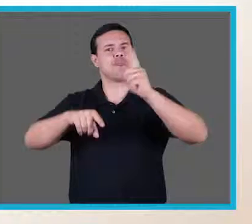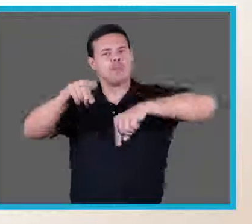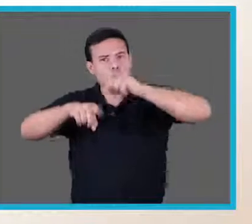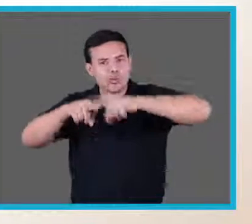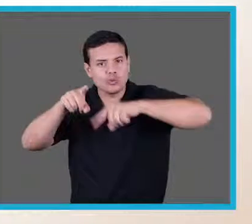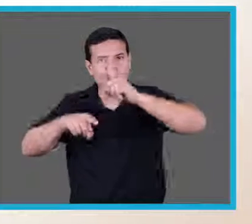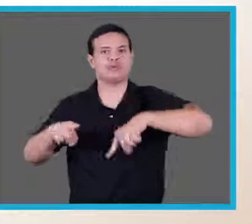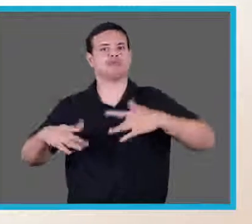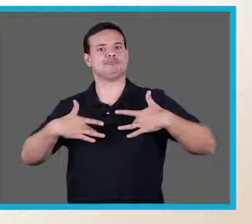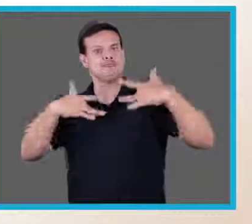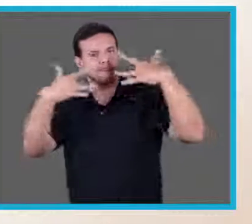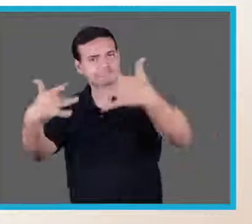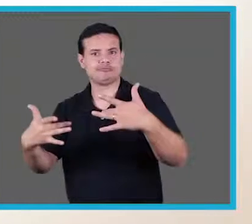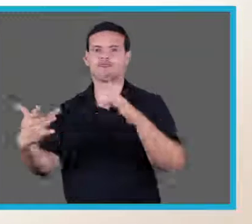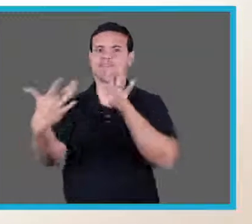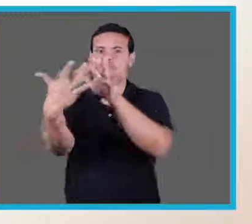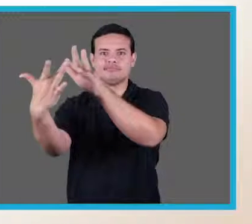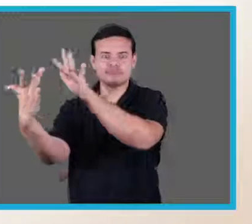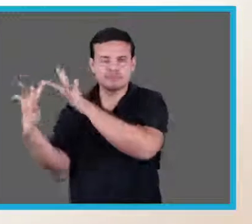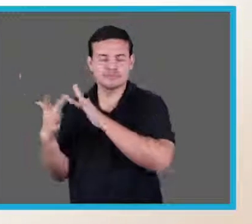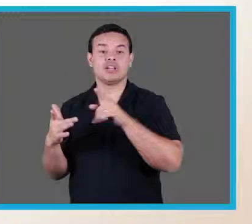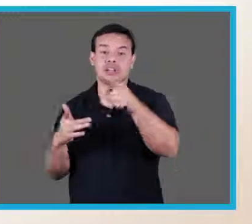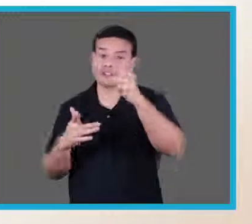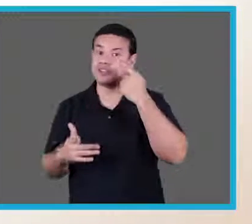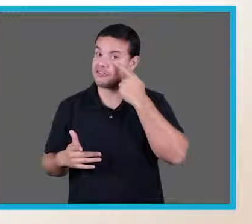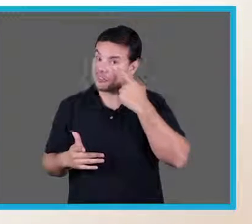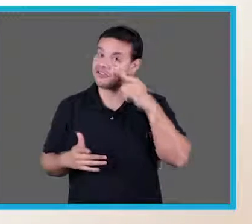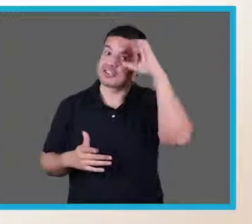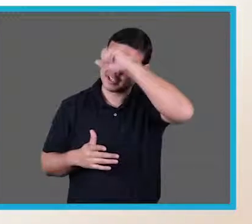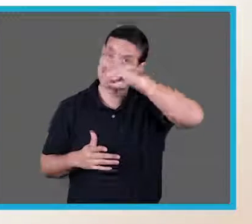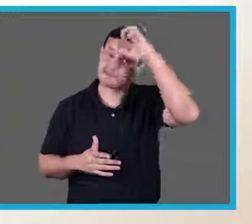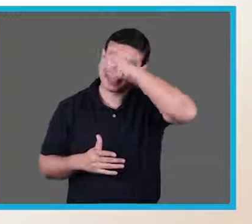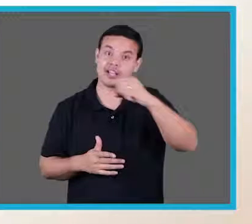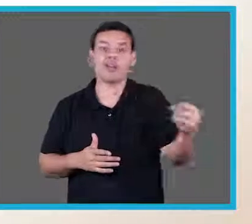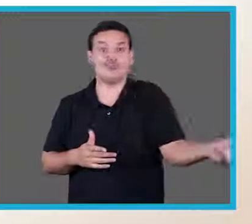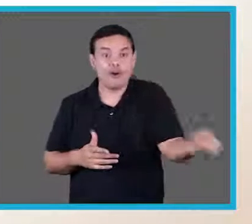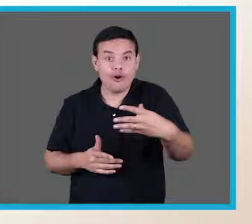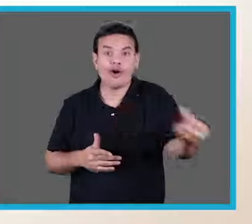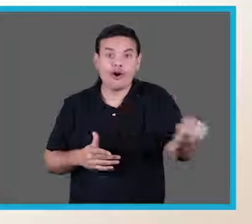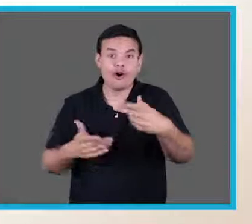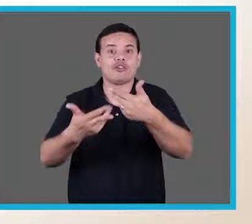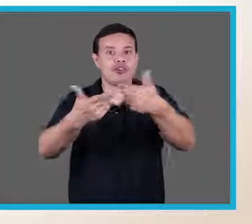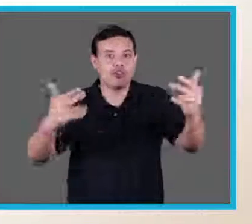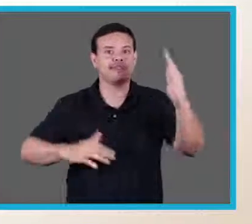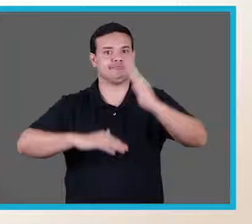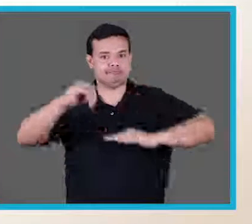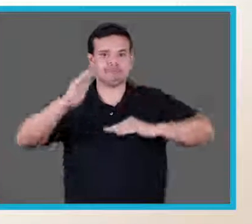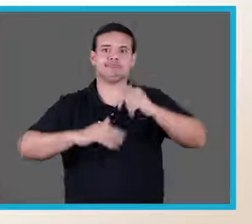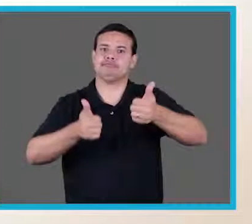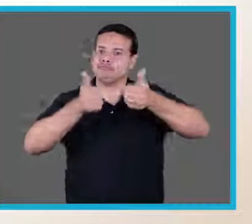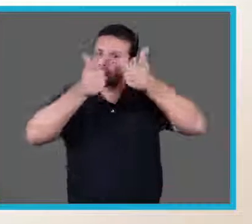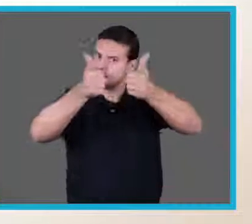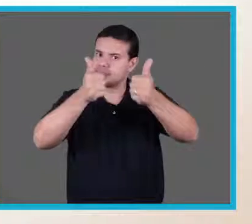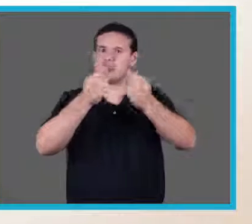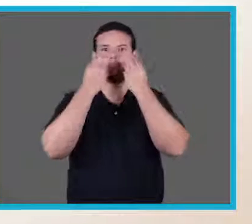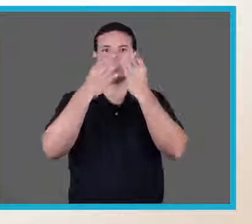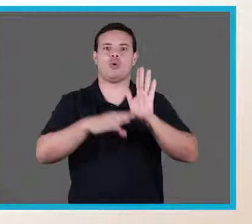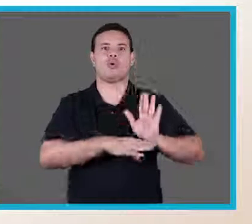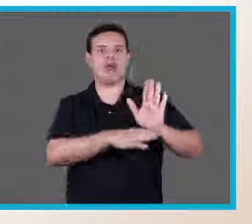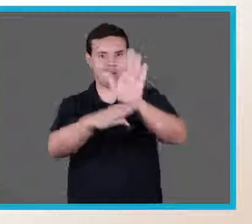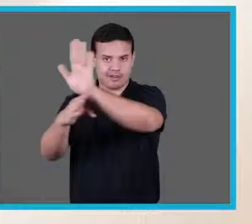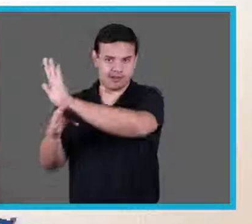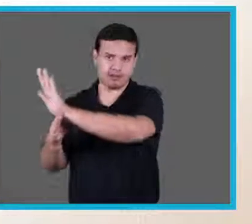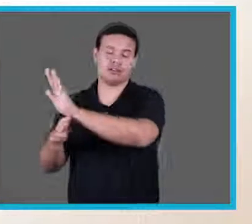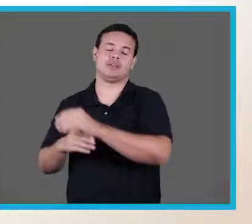produtos, atitudes, relações. Você entenderá como é possível encontrar novos e mais eficientes meios